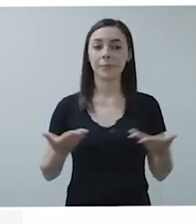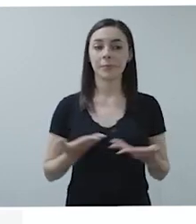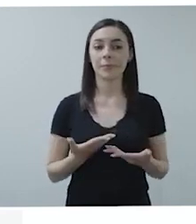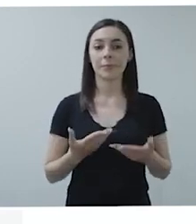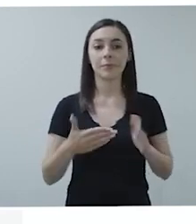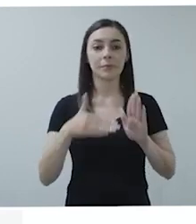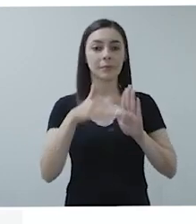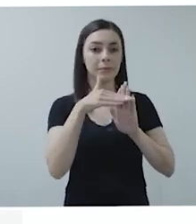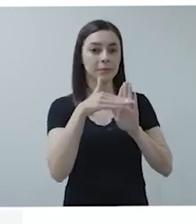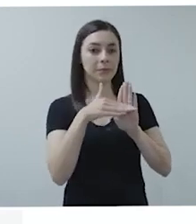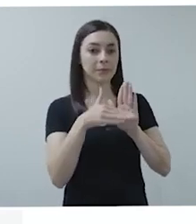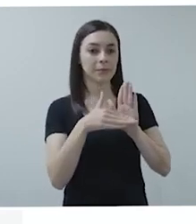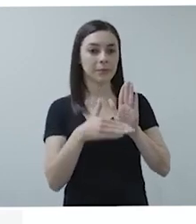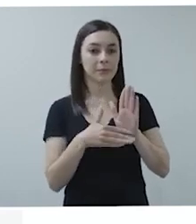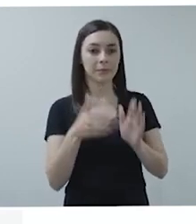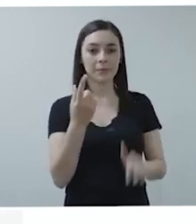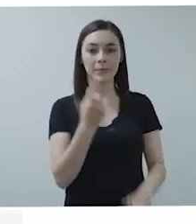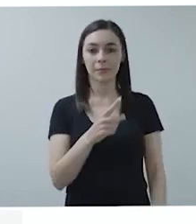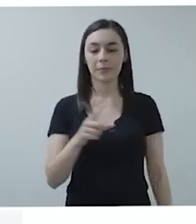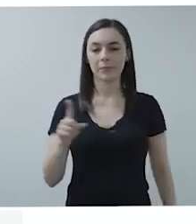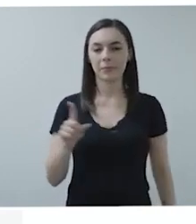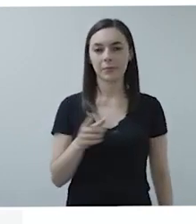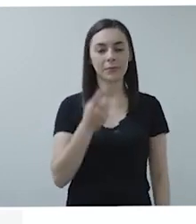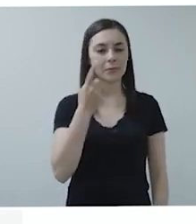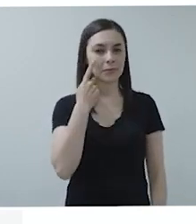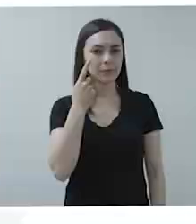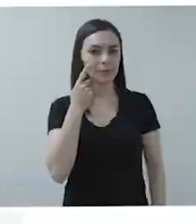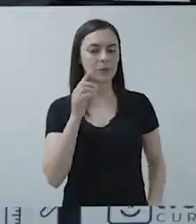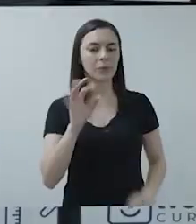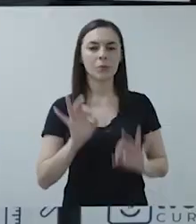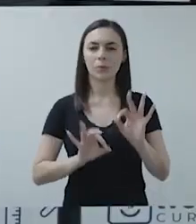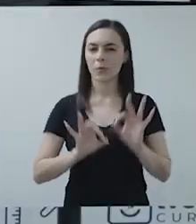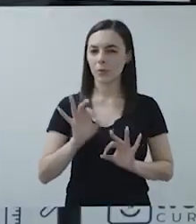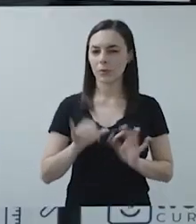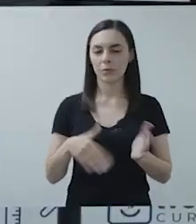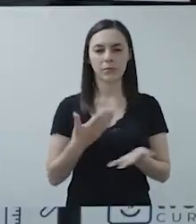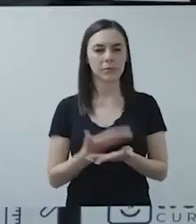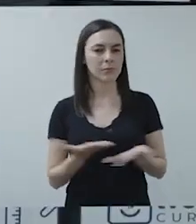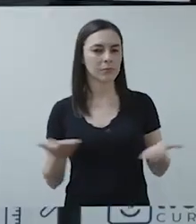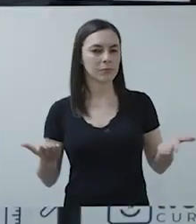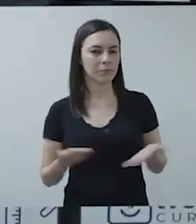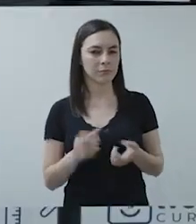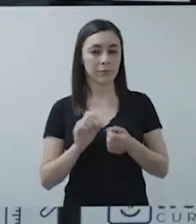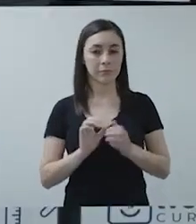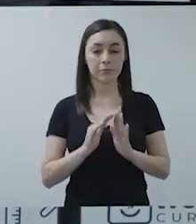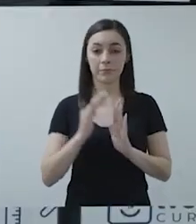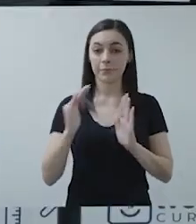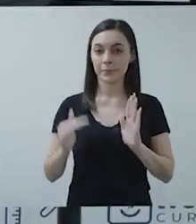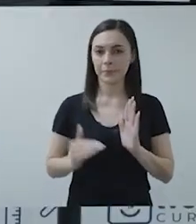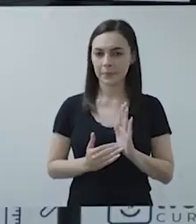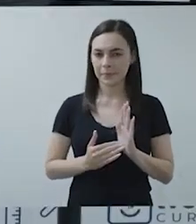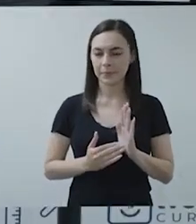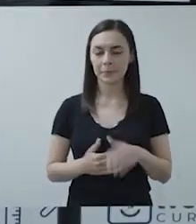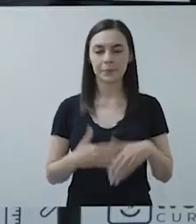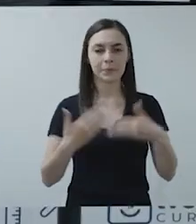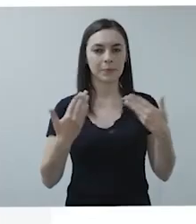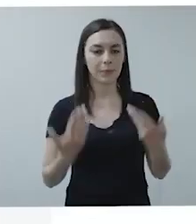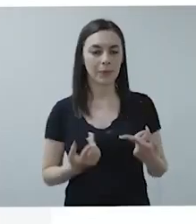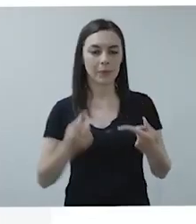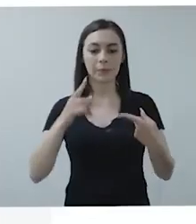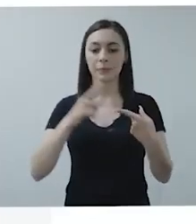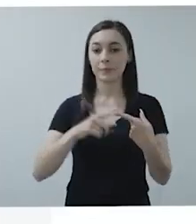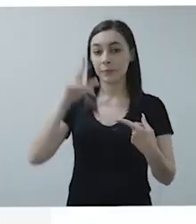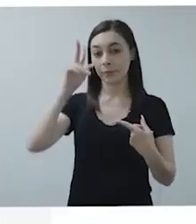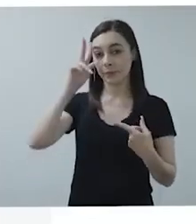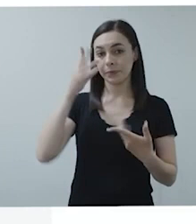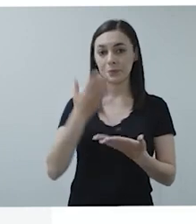para a nossa rotina final. Vamos ver se fizemos tudo o que programamos para a aula de hoje. Então, nós recordamos